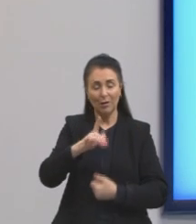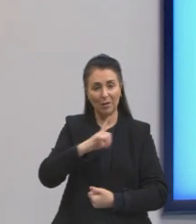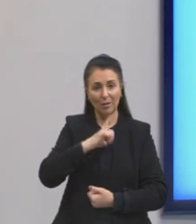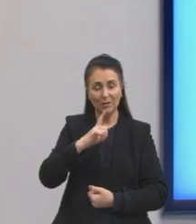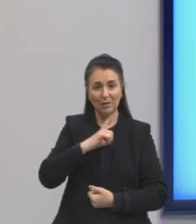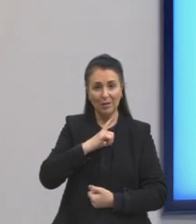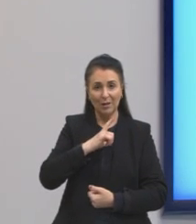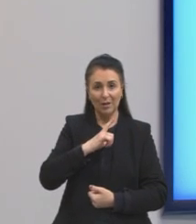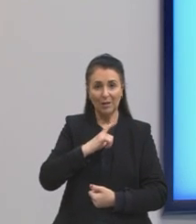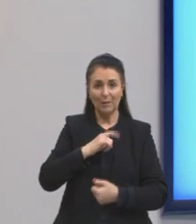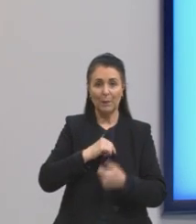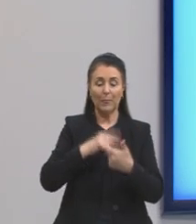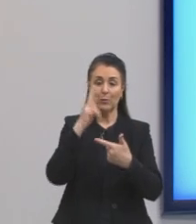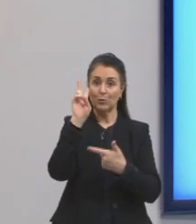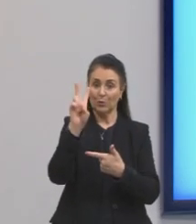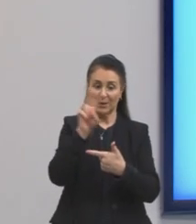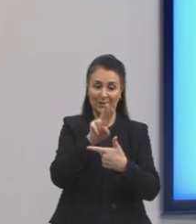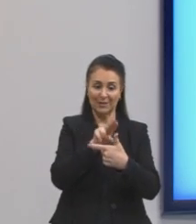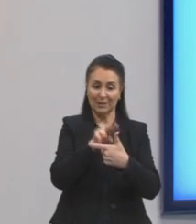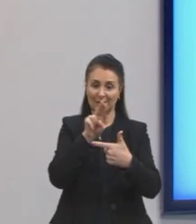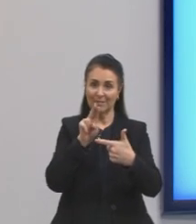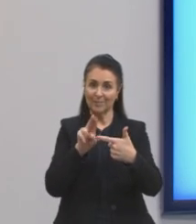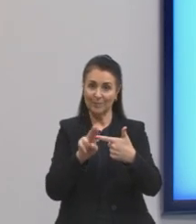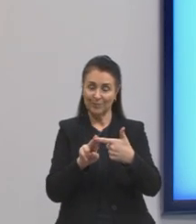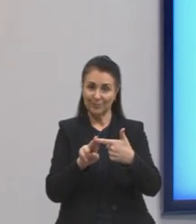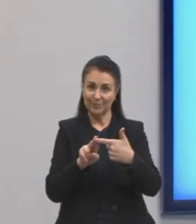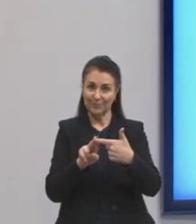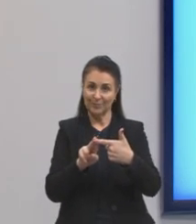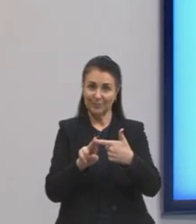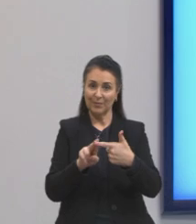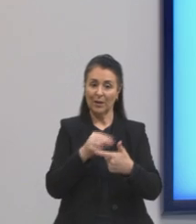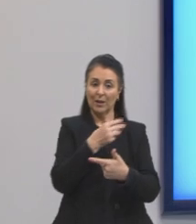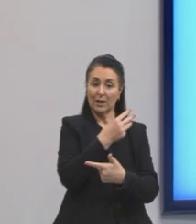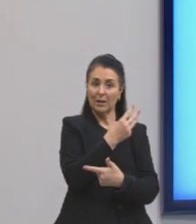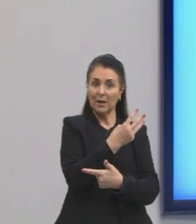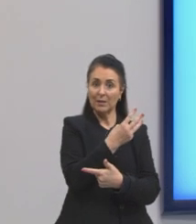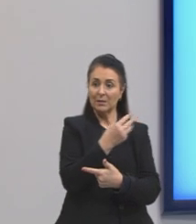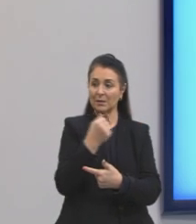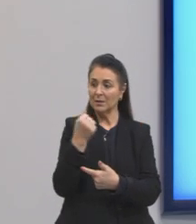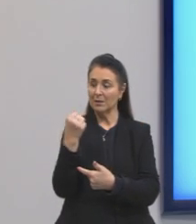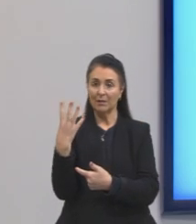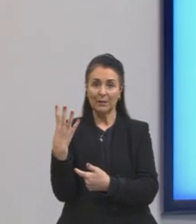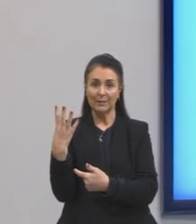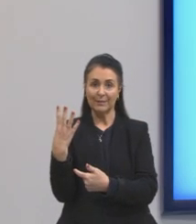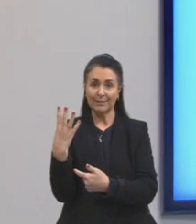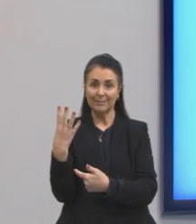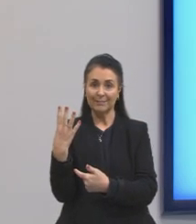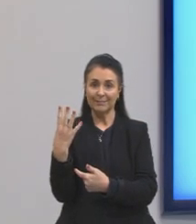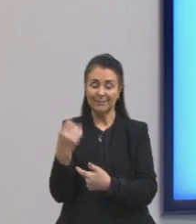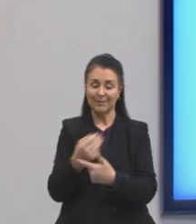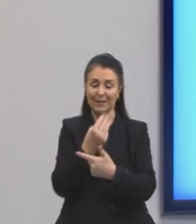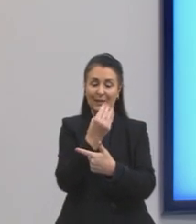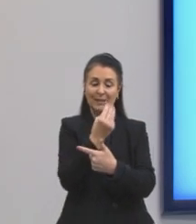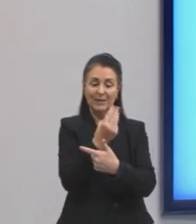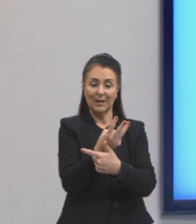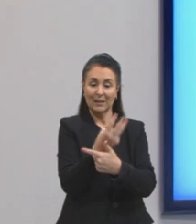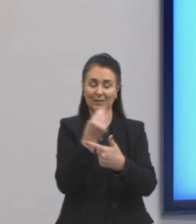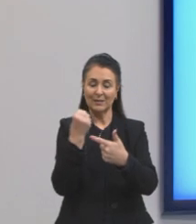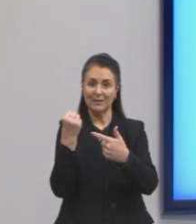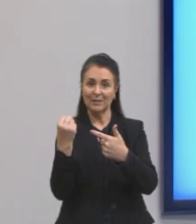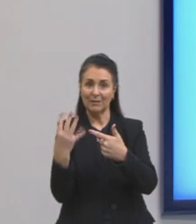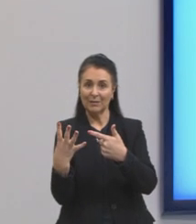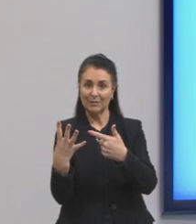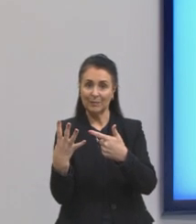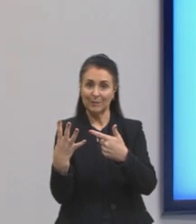que são dos dois catetos respectivamente um mede 3 km o outro médico 4km a unidade aqui não